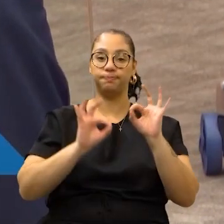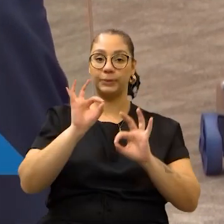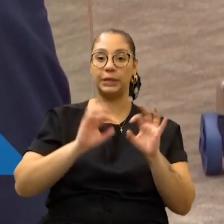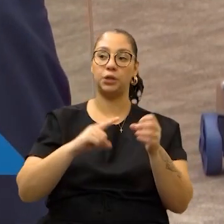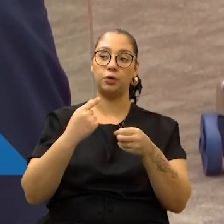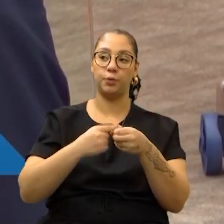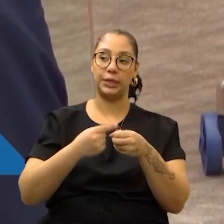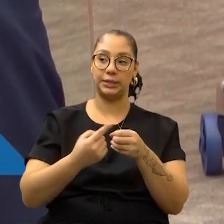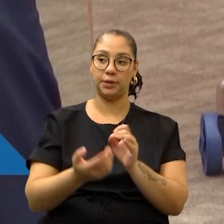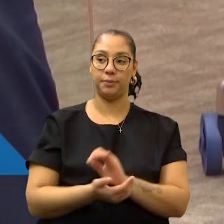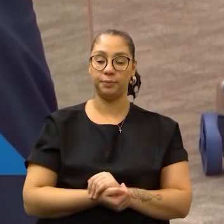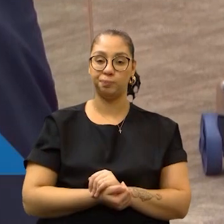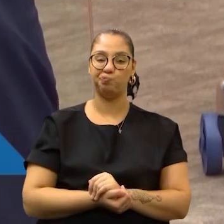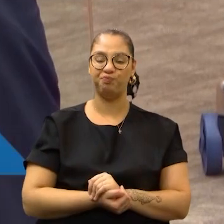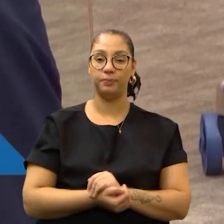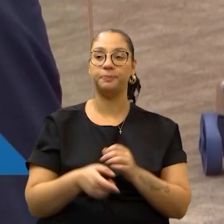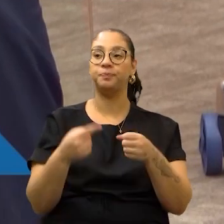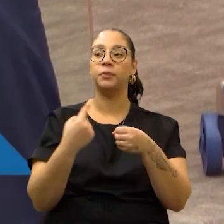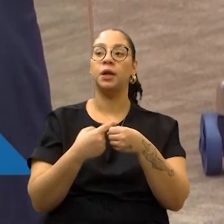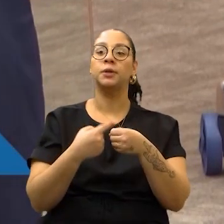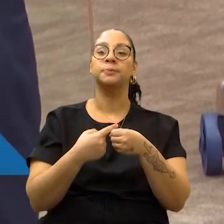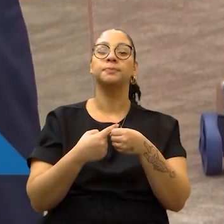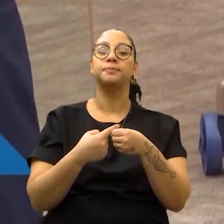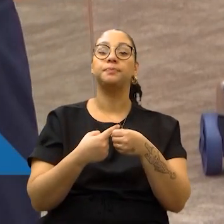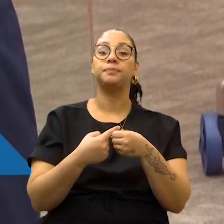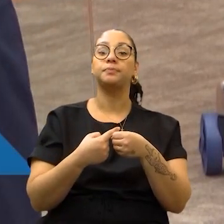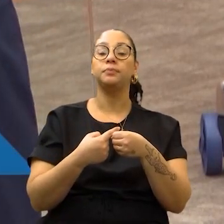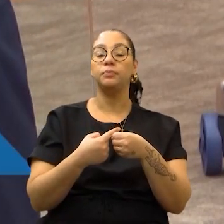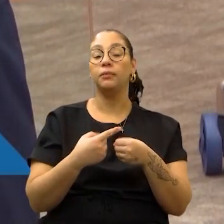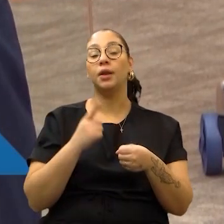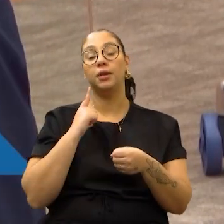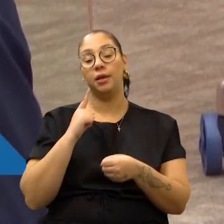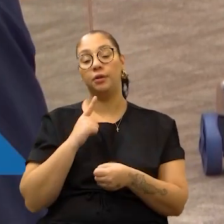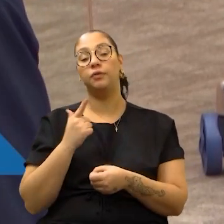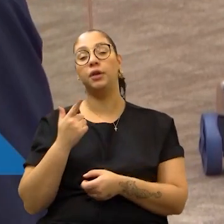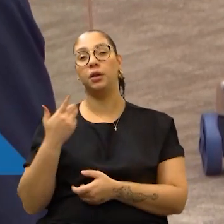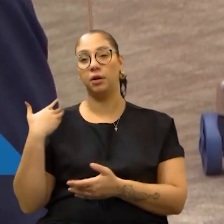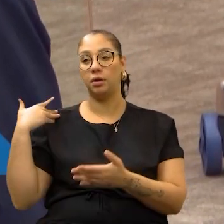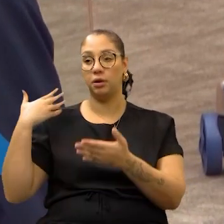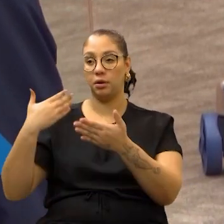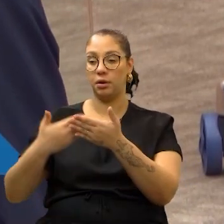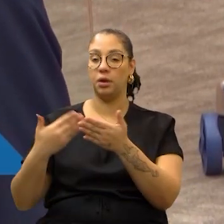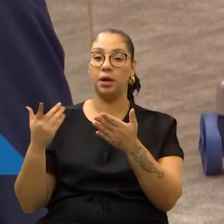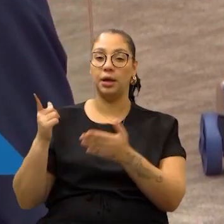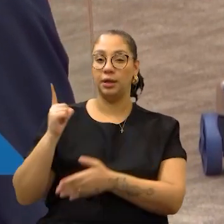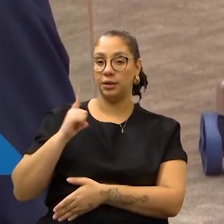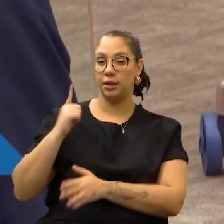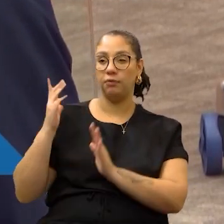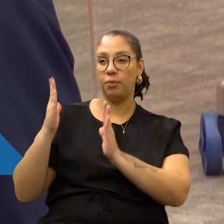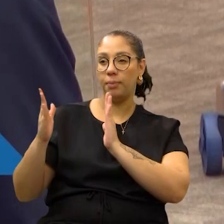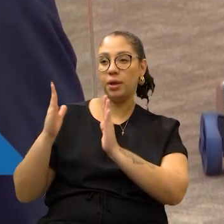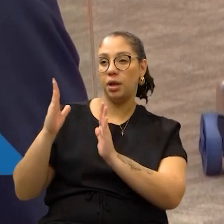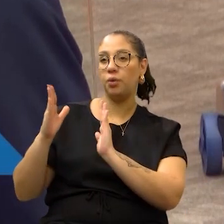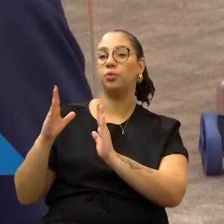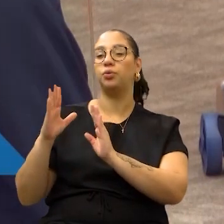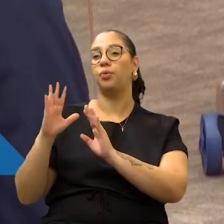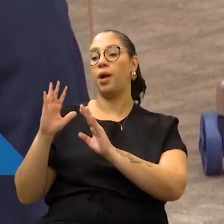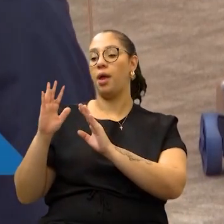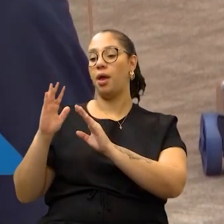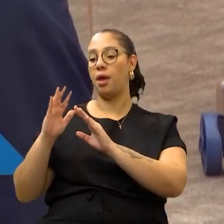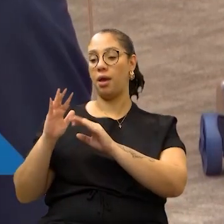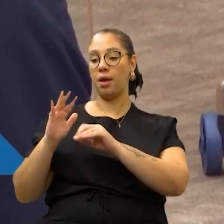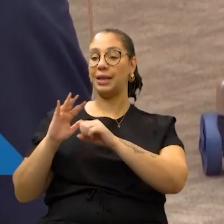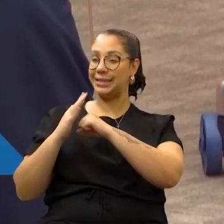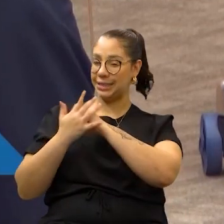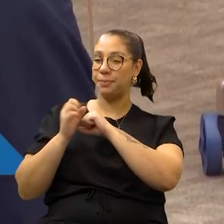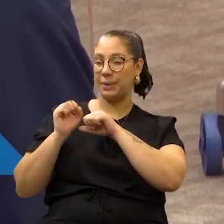regularizar a sua situação perante o município. Inclusive, recentemente nós tivemos, mas foi em meio, assim, quando nós estávamos